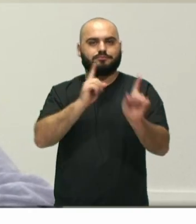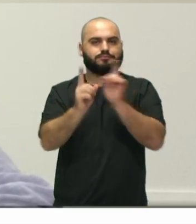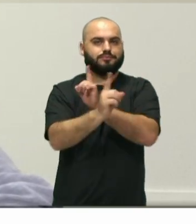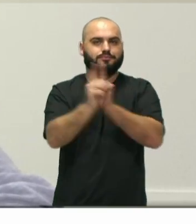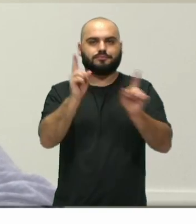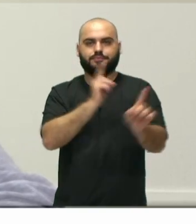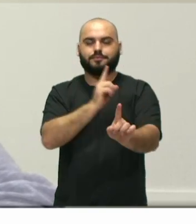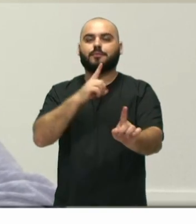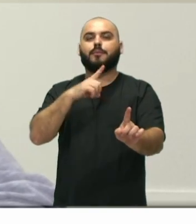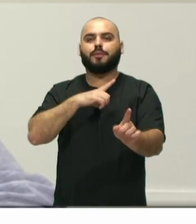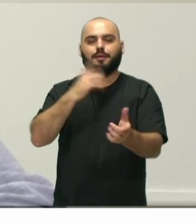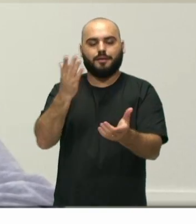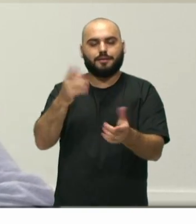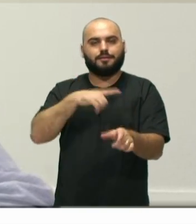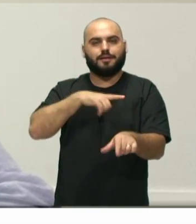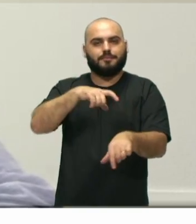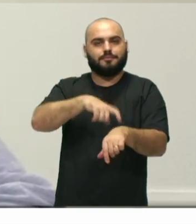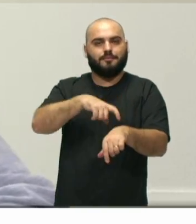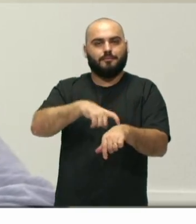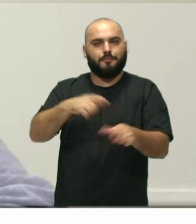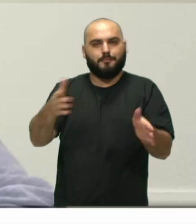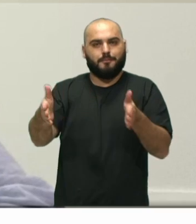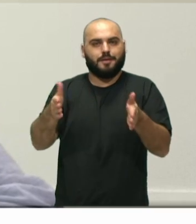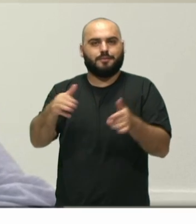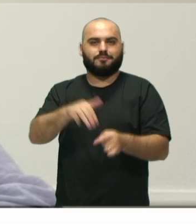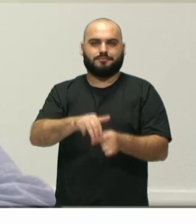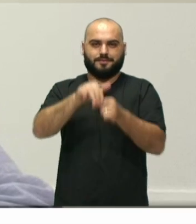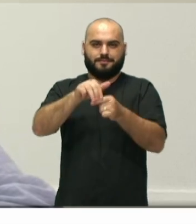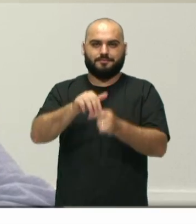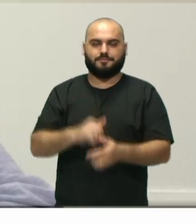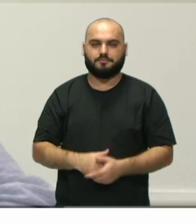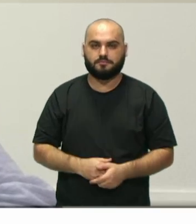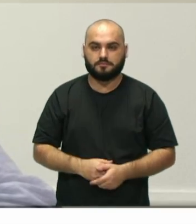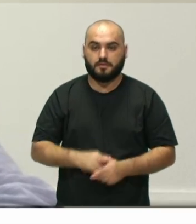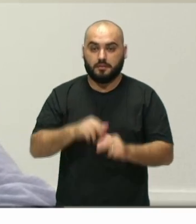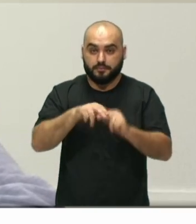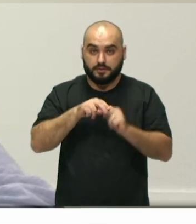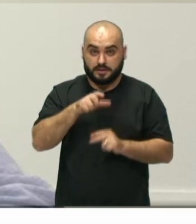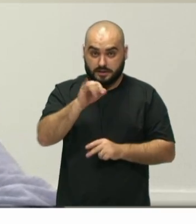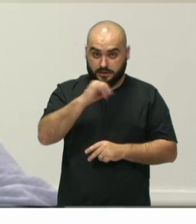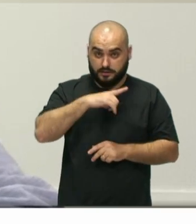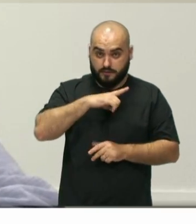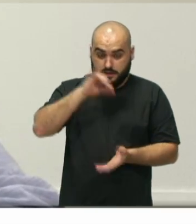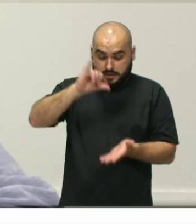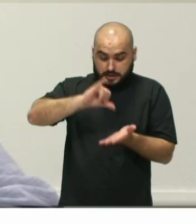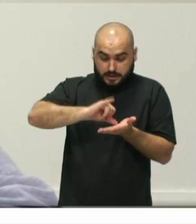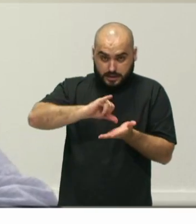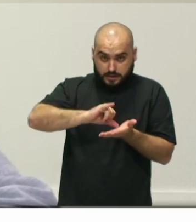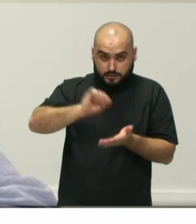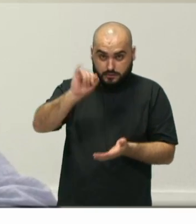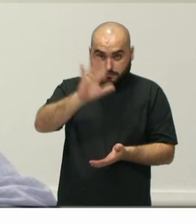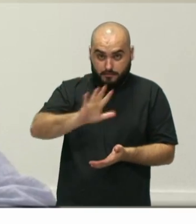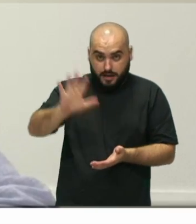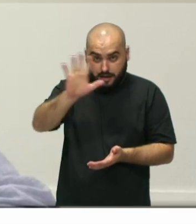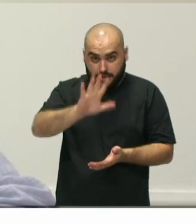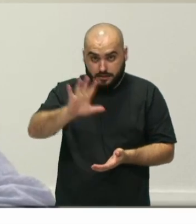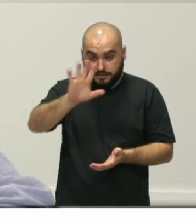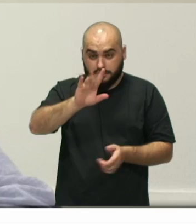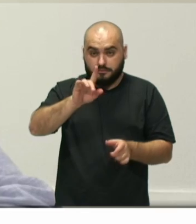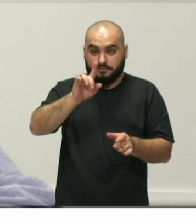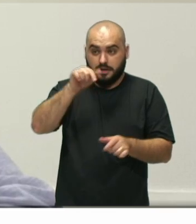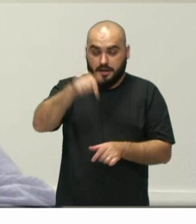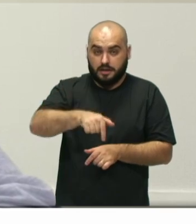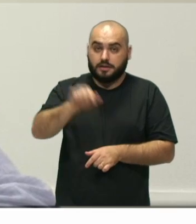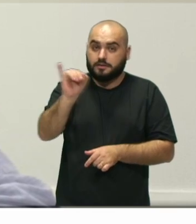do município, entende? Então, sem dúvida, se a gente tivesse um centro diagnóstico, ajudaria muito nessa questão, diagnóstico por imagem, ajudaria muito